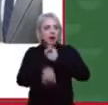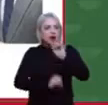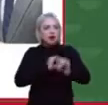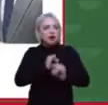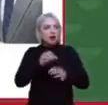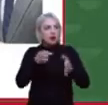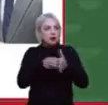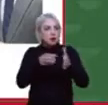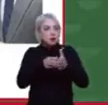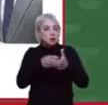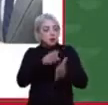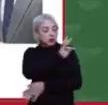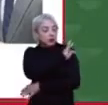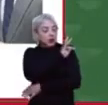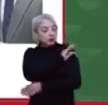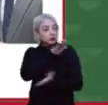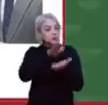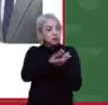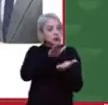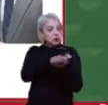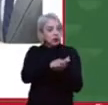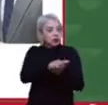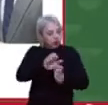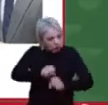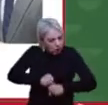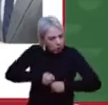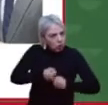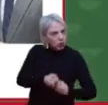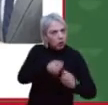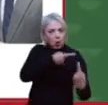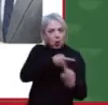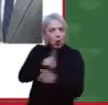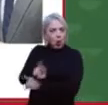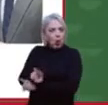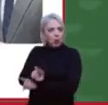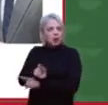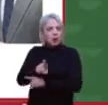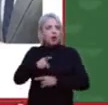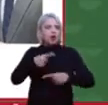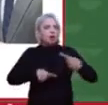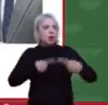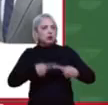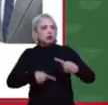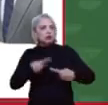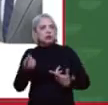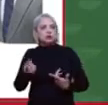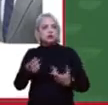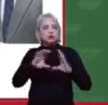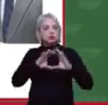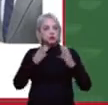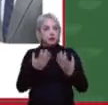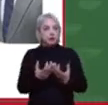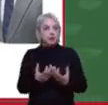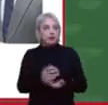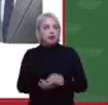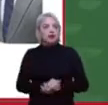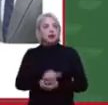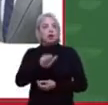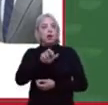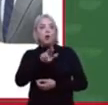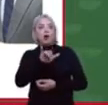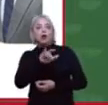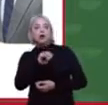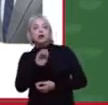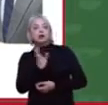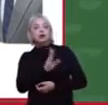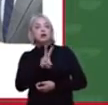tecnicamente na comissão especial do voto impresso e lutará contra a politização do colegiado. Está aqui o Arlindo, está aqui o